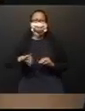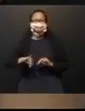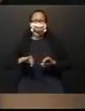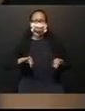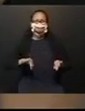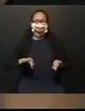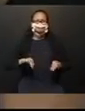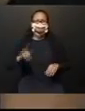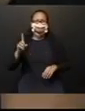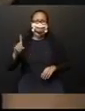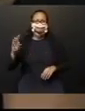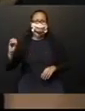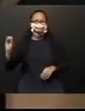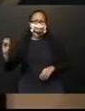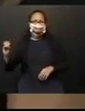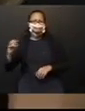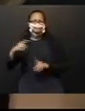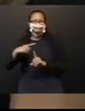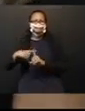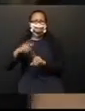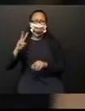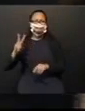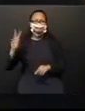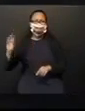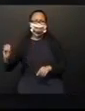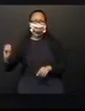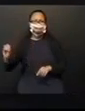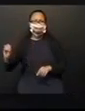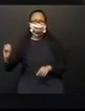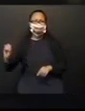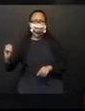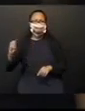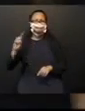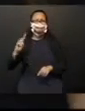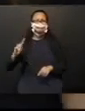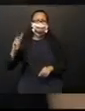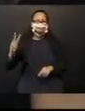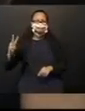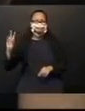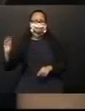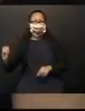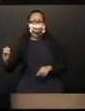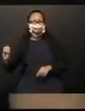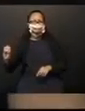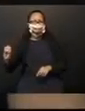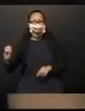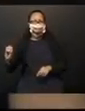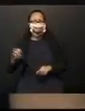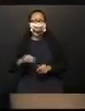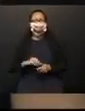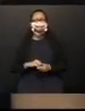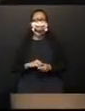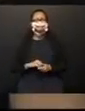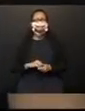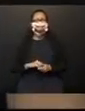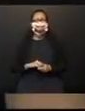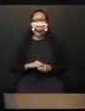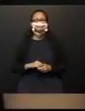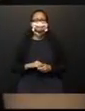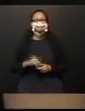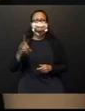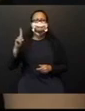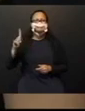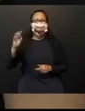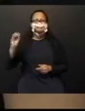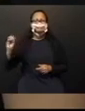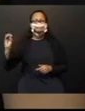100 mais 20? O 120? Então, eu pego esse 100 e passo lá para